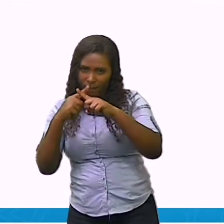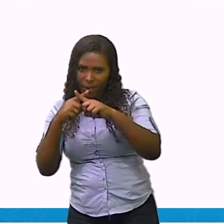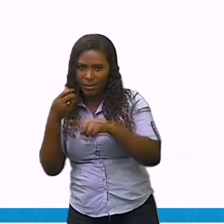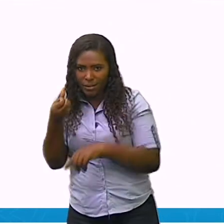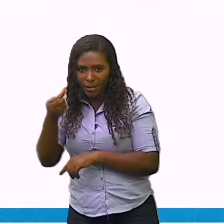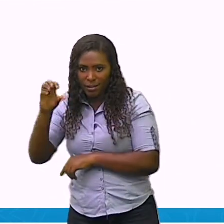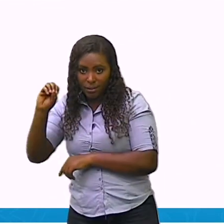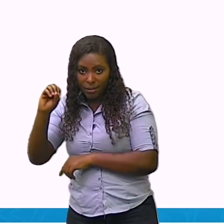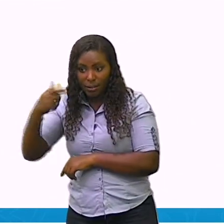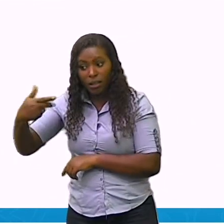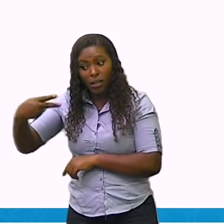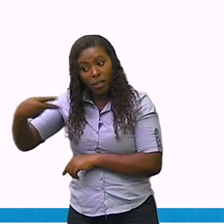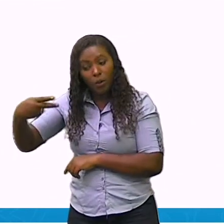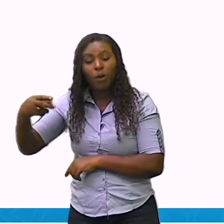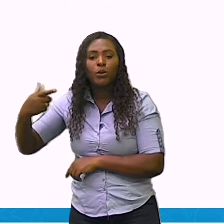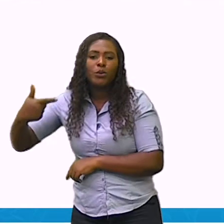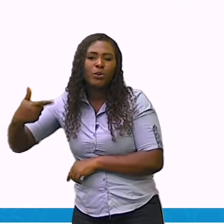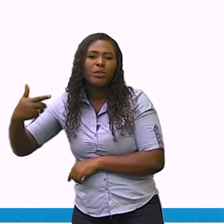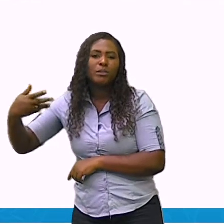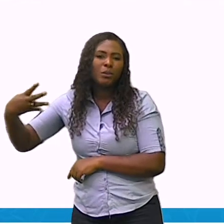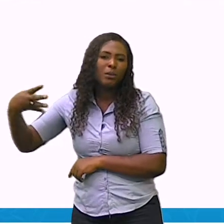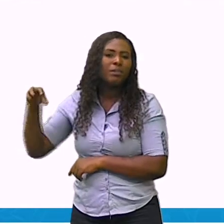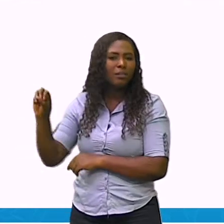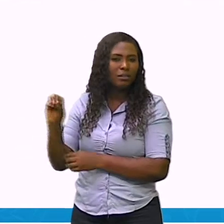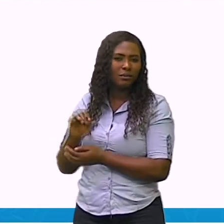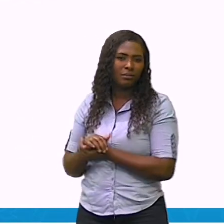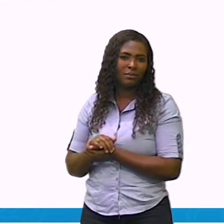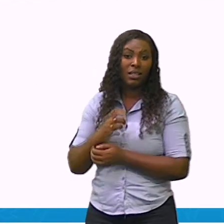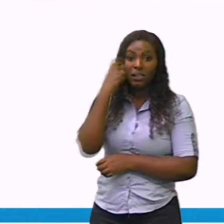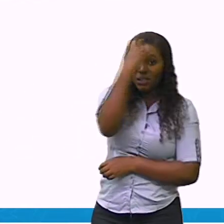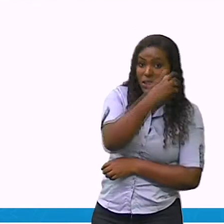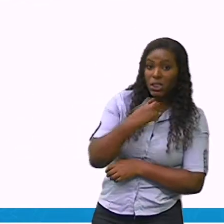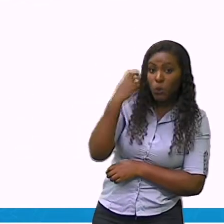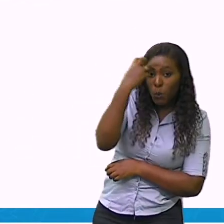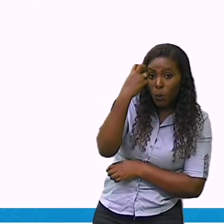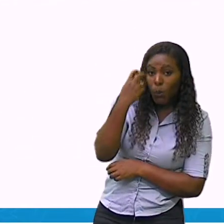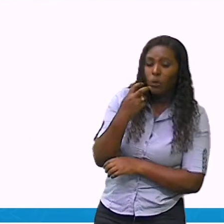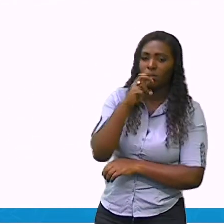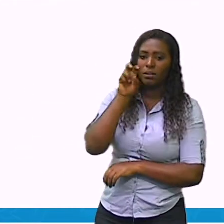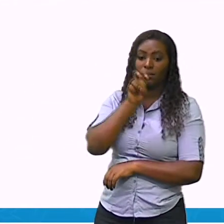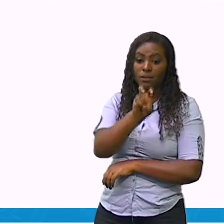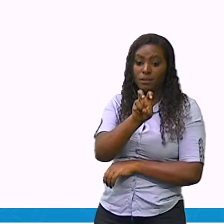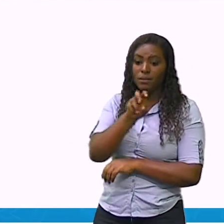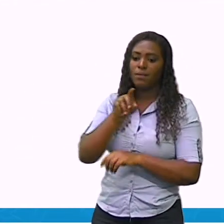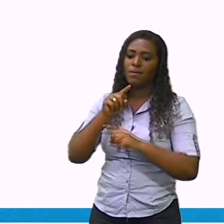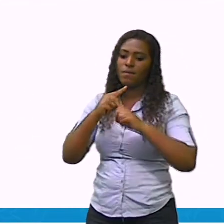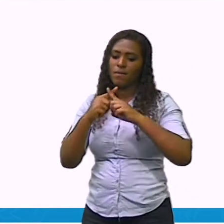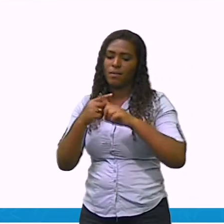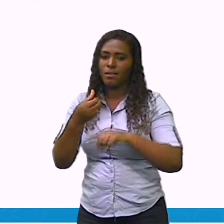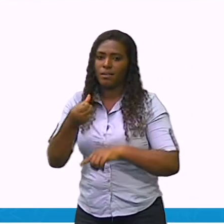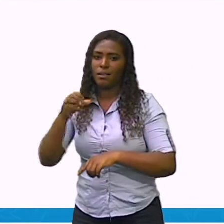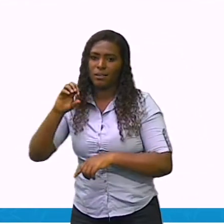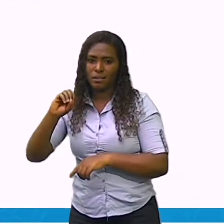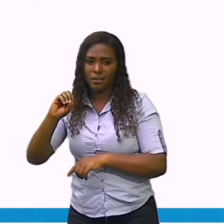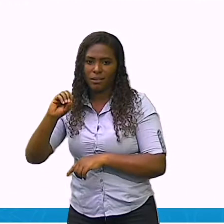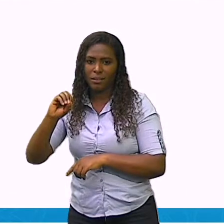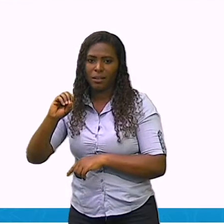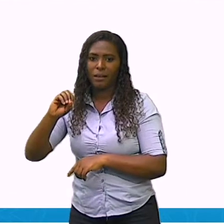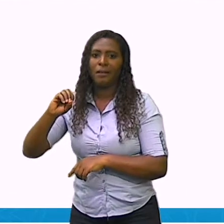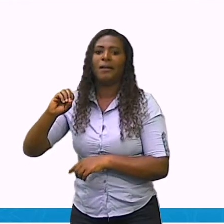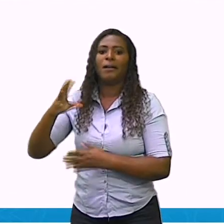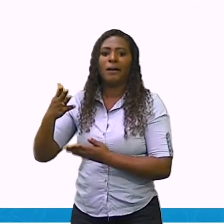de trabalho, 5 vezes 60, R$300. E 6 vezes 60 vai